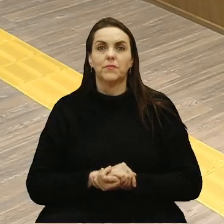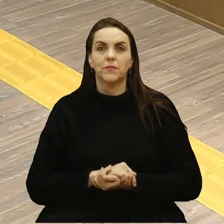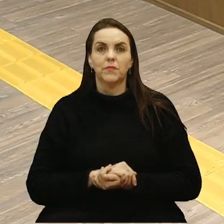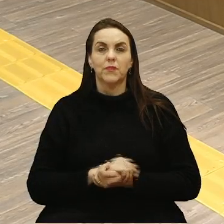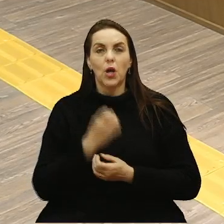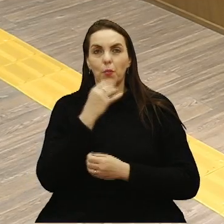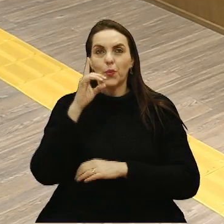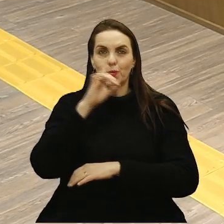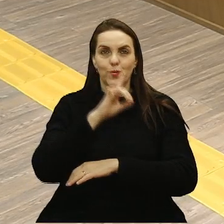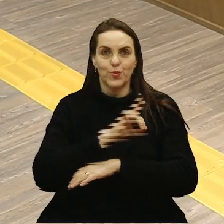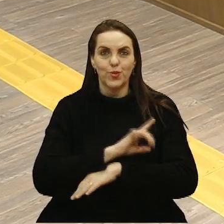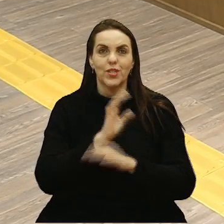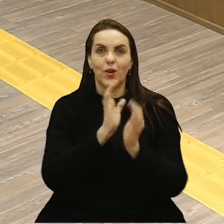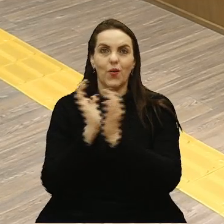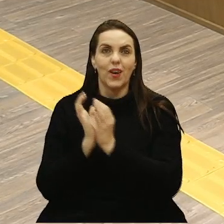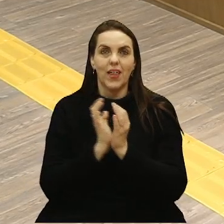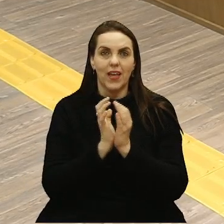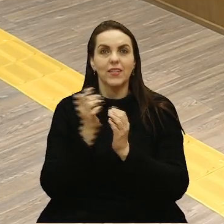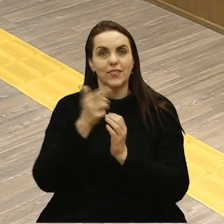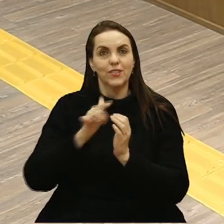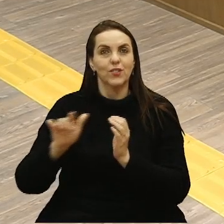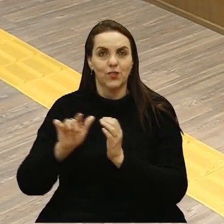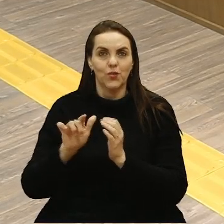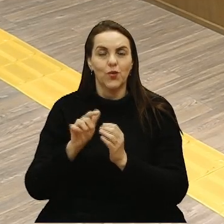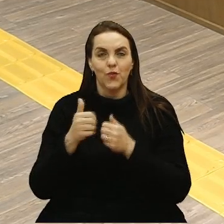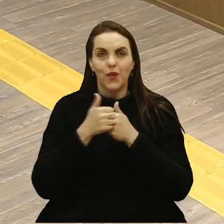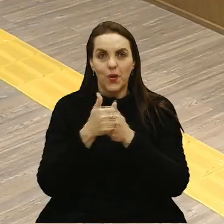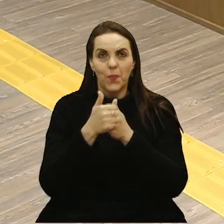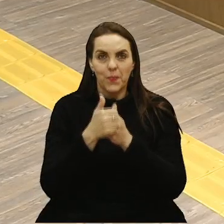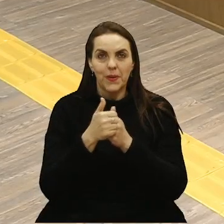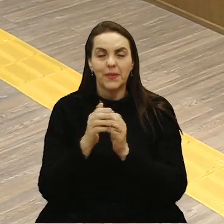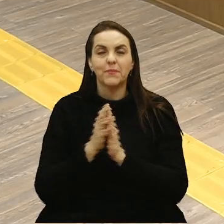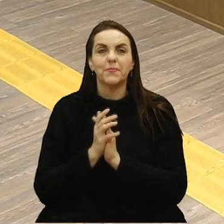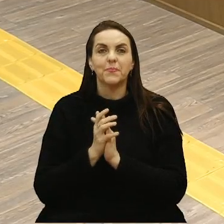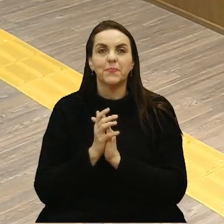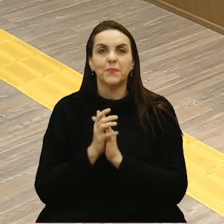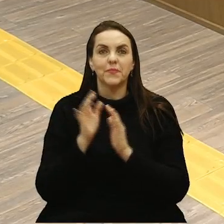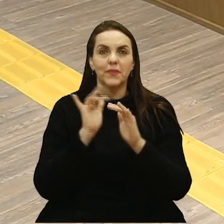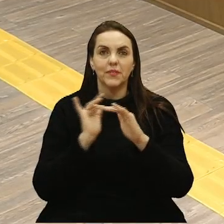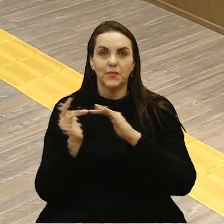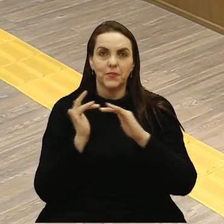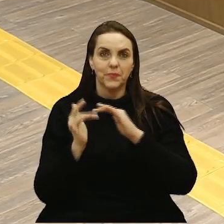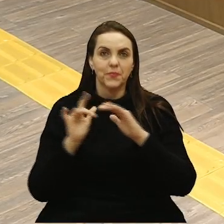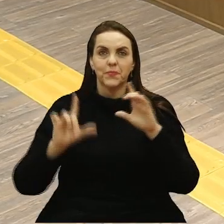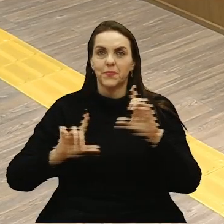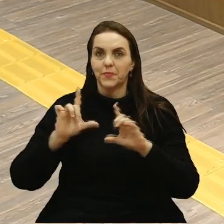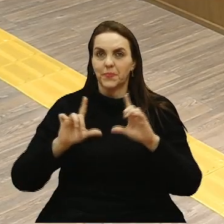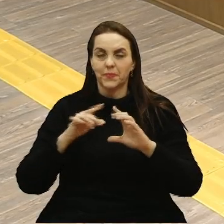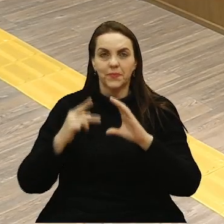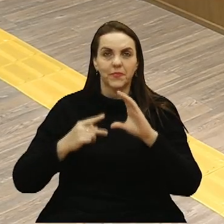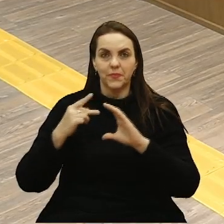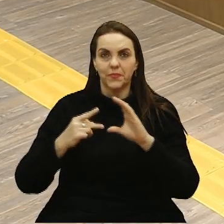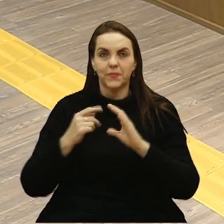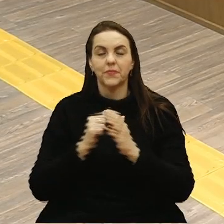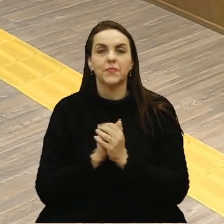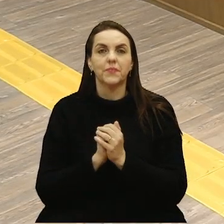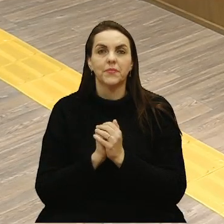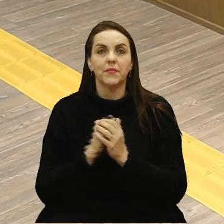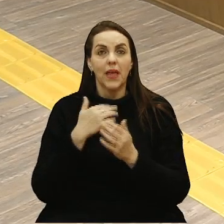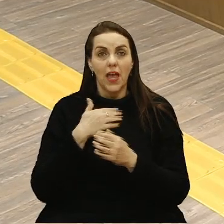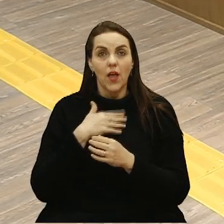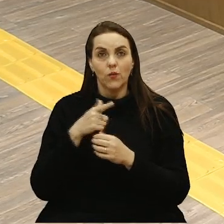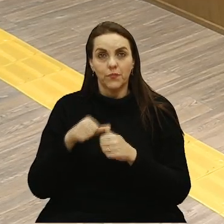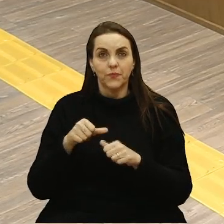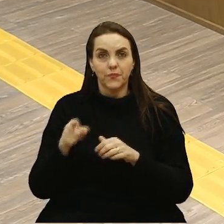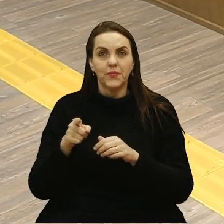Bom dia, então, colegas, novamente, a quem nos acompanha pelas redes, pela TV Câmara. Eu estive a